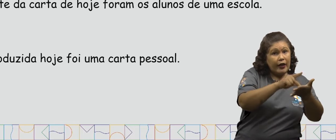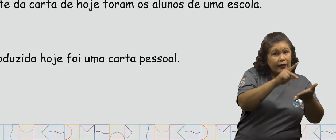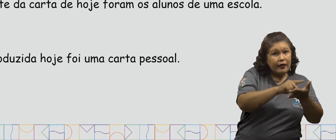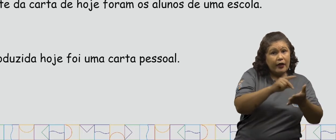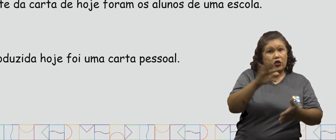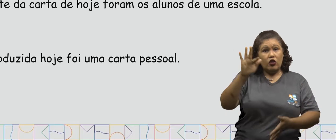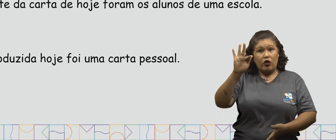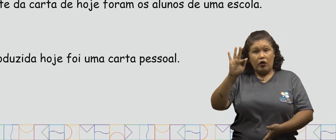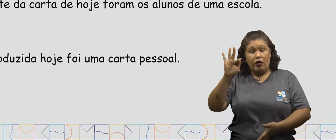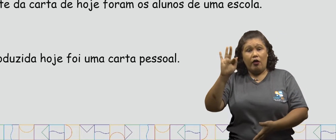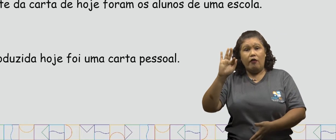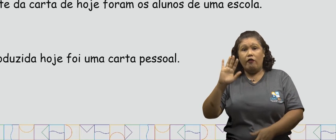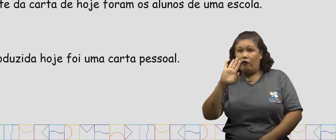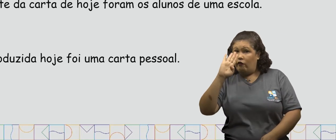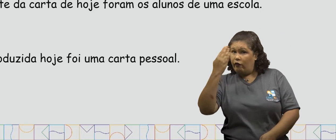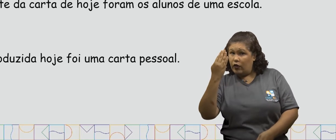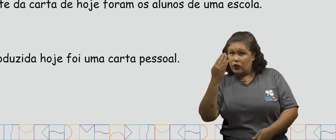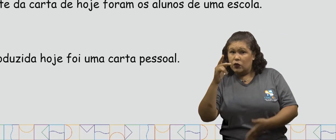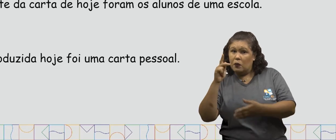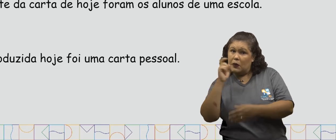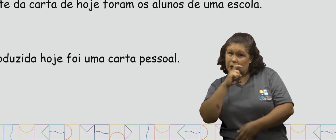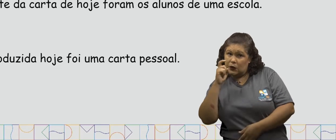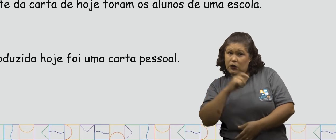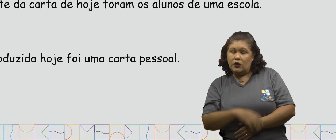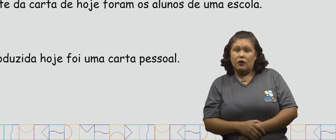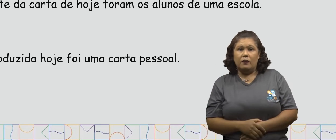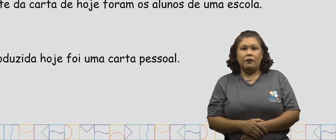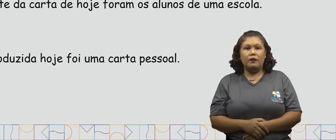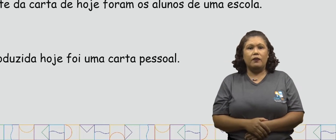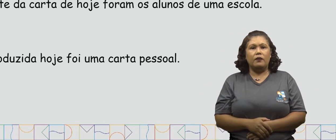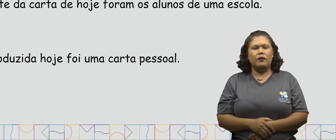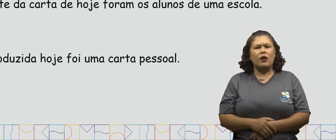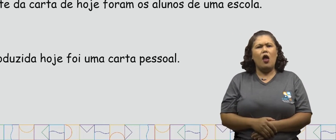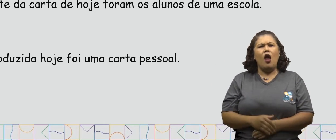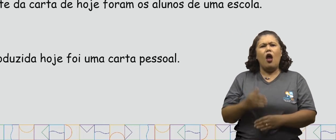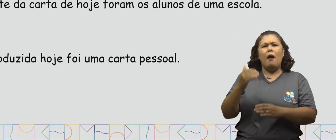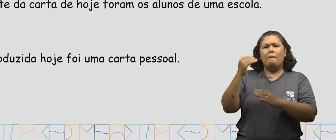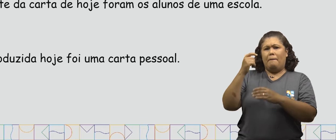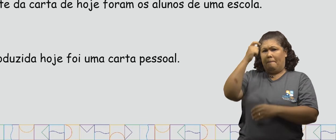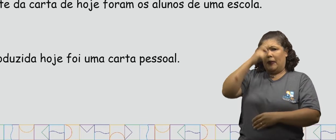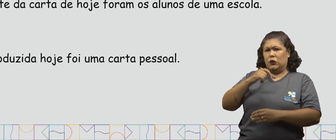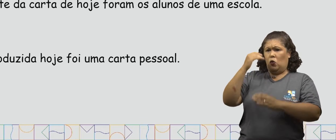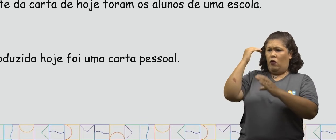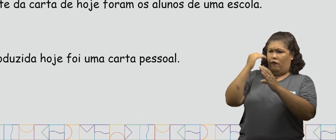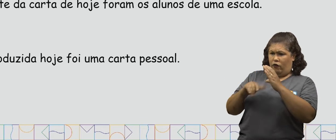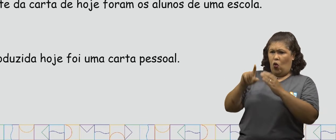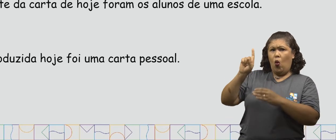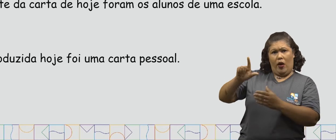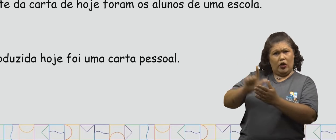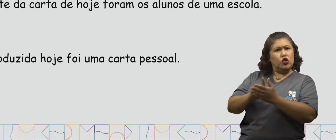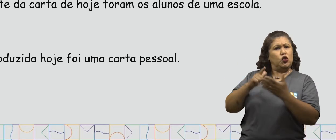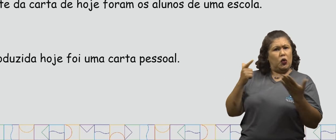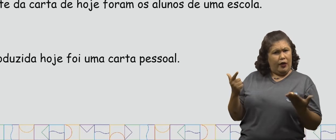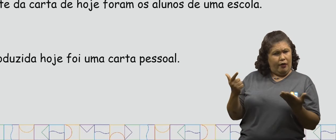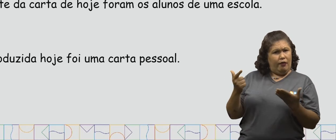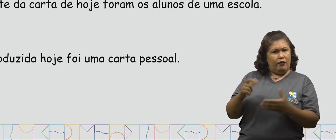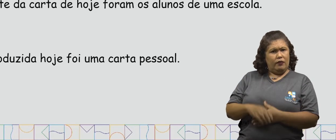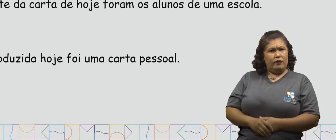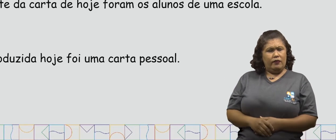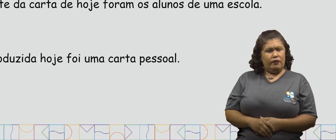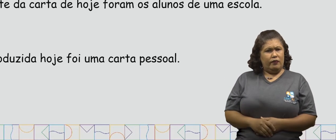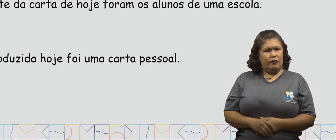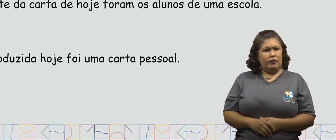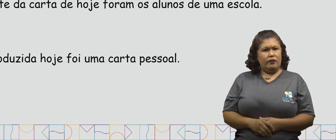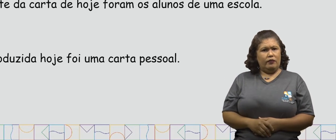da carta de hoje foi o Jornal Adicional. Será mesmo que o remetente foi o Jornal Adicional ou foi o destinatário?